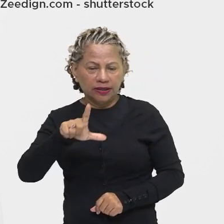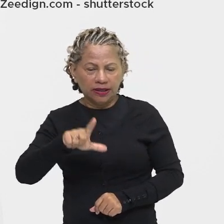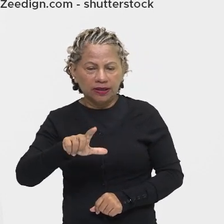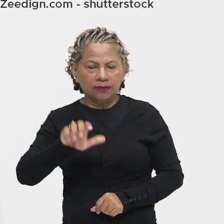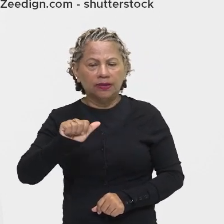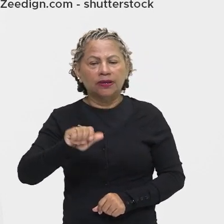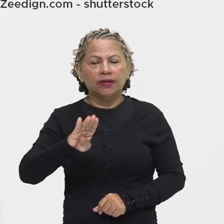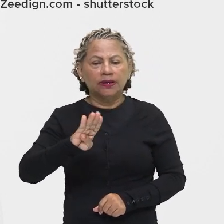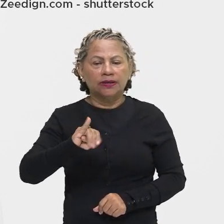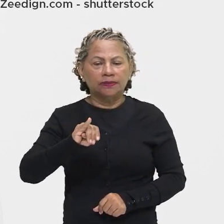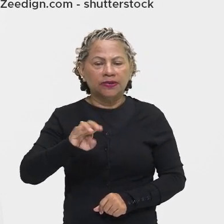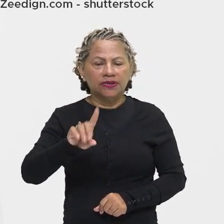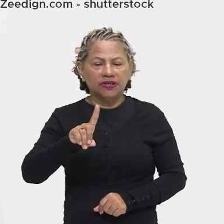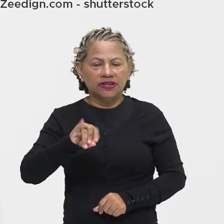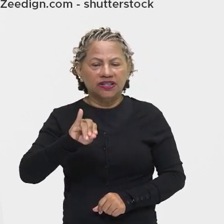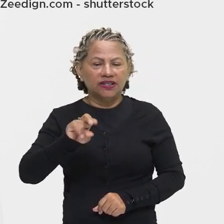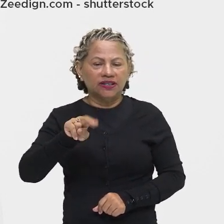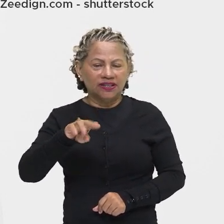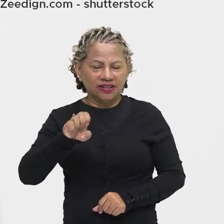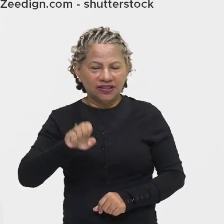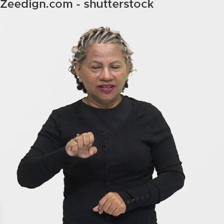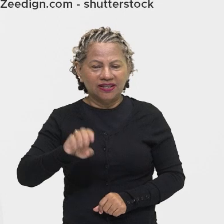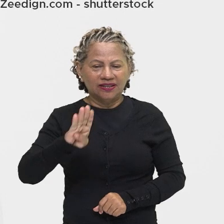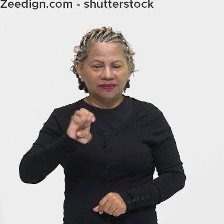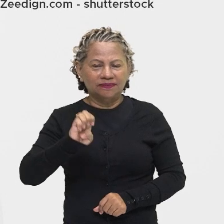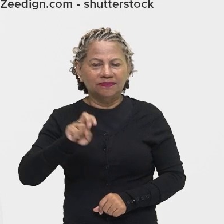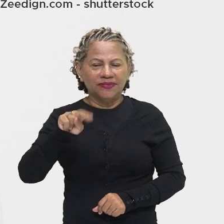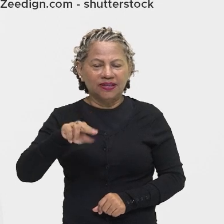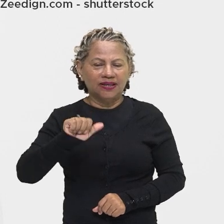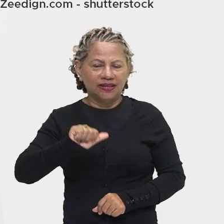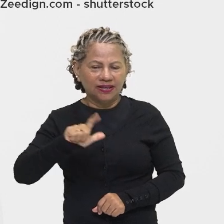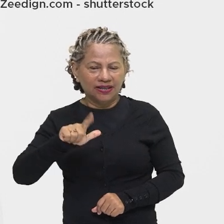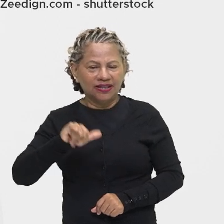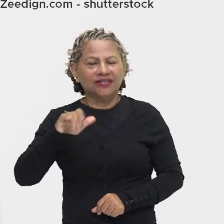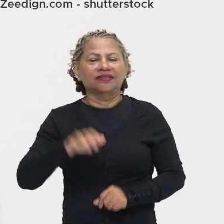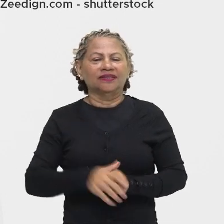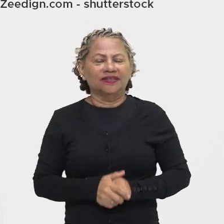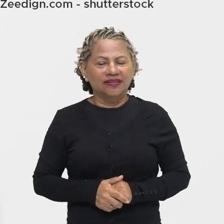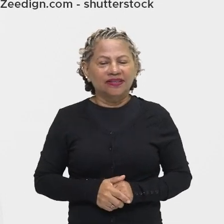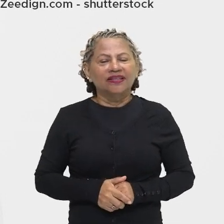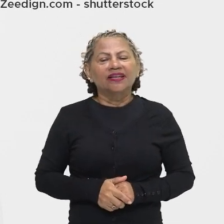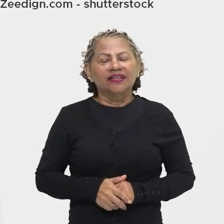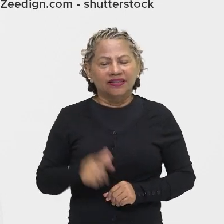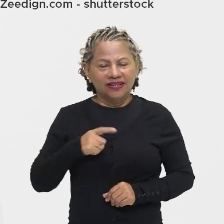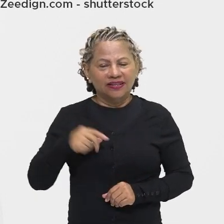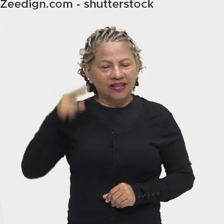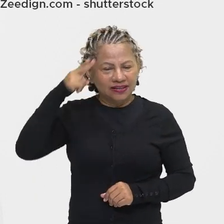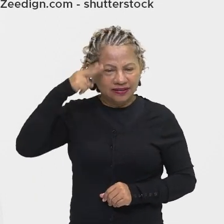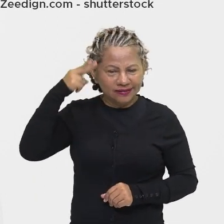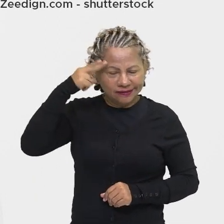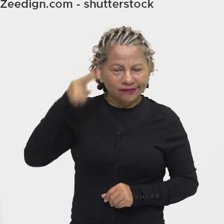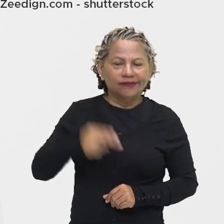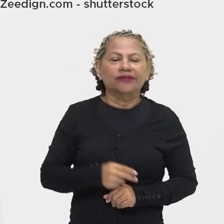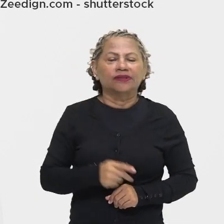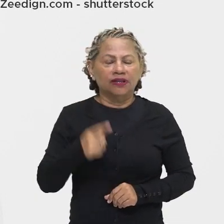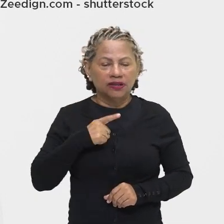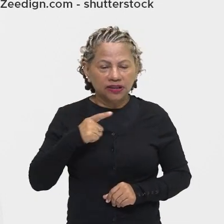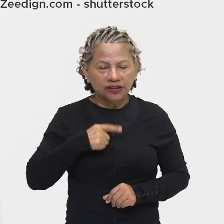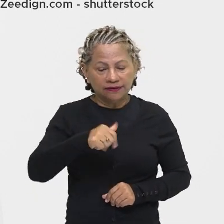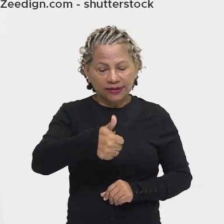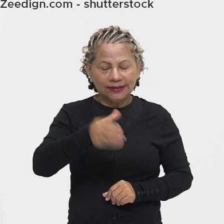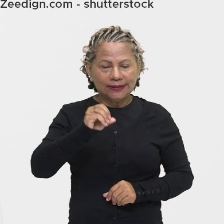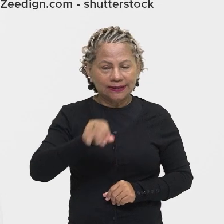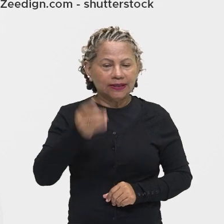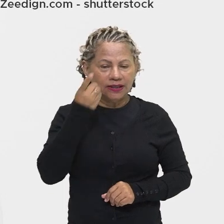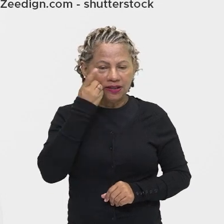Ali para a Arábia Saudita, processo que levou apenas 10 dias. É bem difícil falar o nome desse